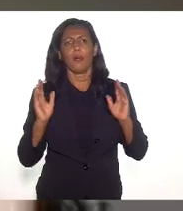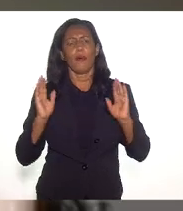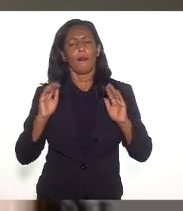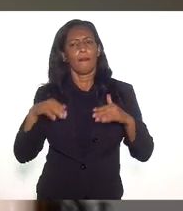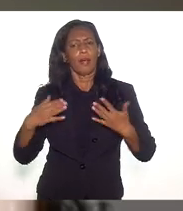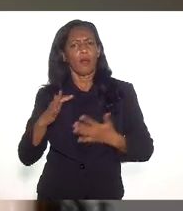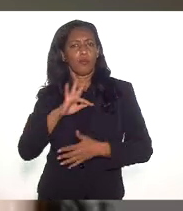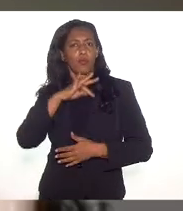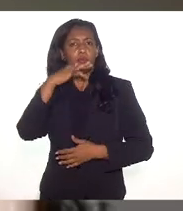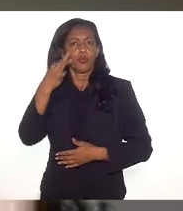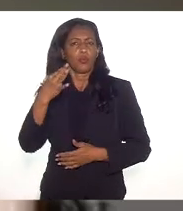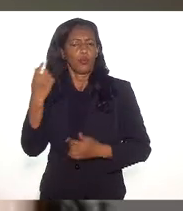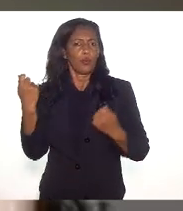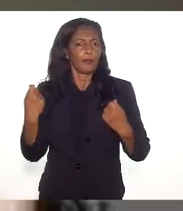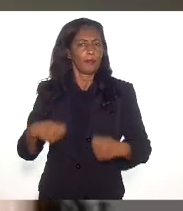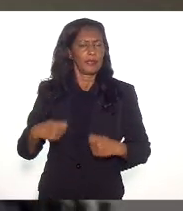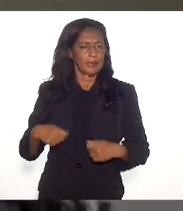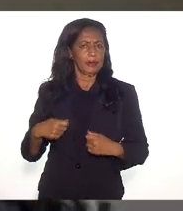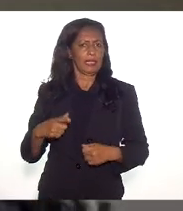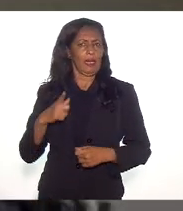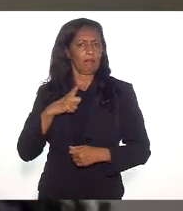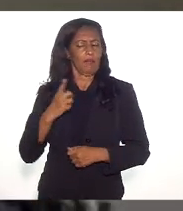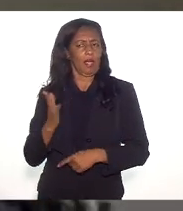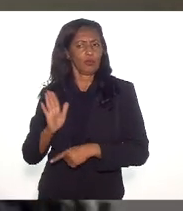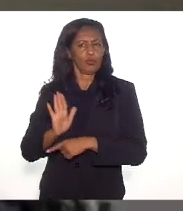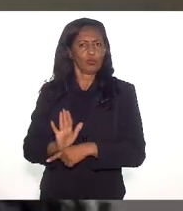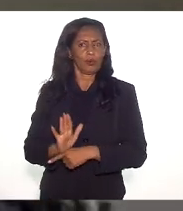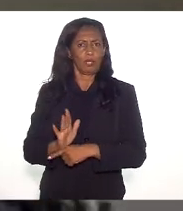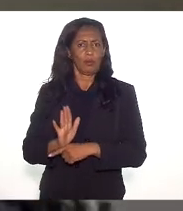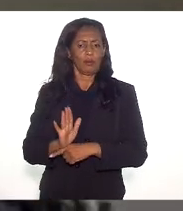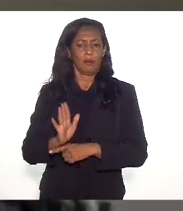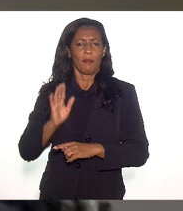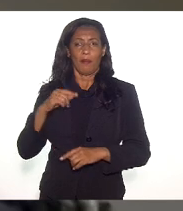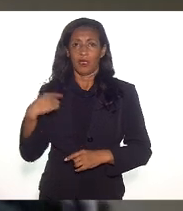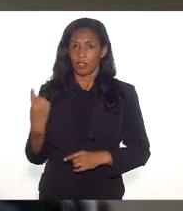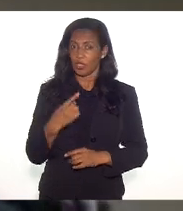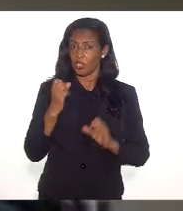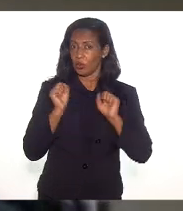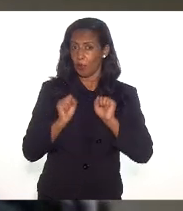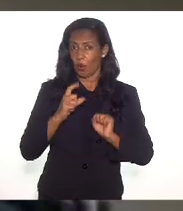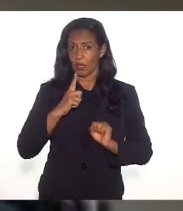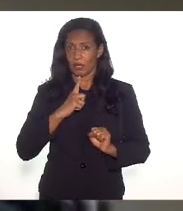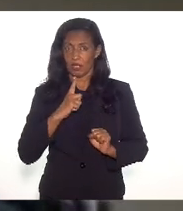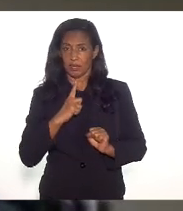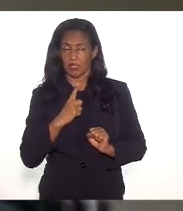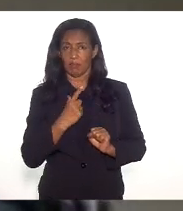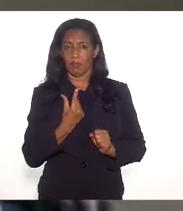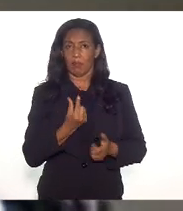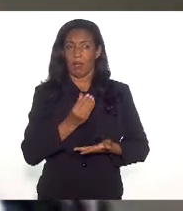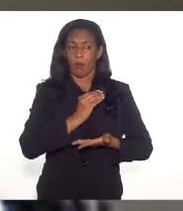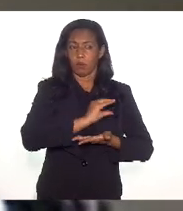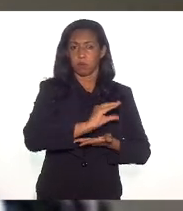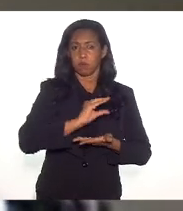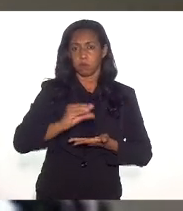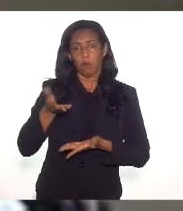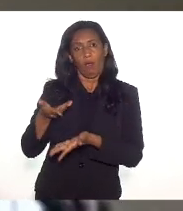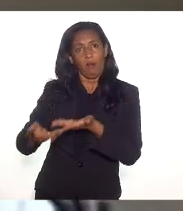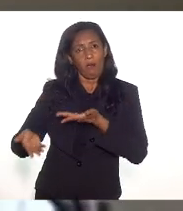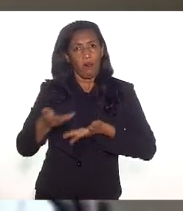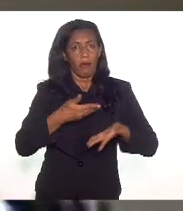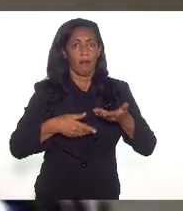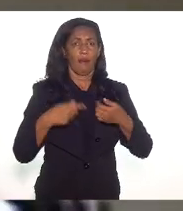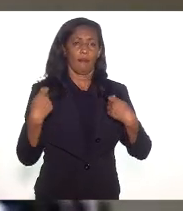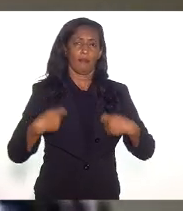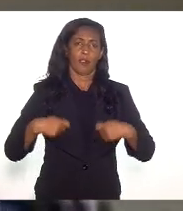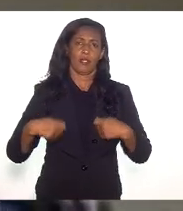mas, sobretudo, que a gente tenha um instrumento para poder aplicar e fazer os investimentos tão necessários para o Rio